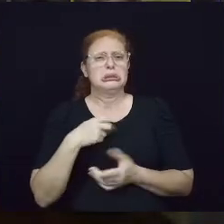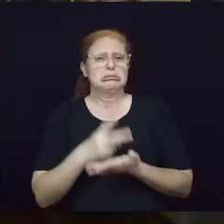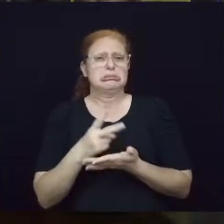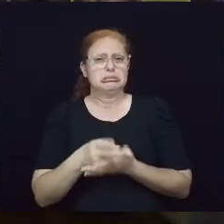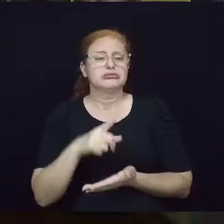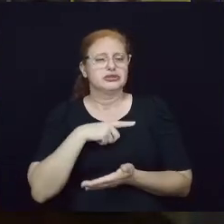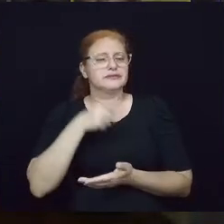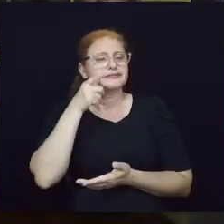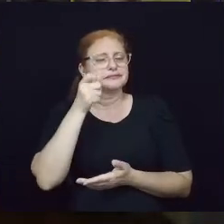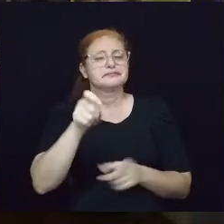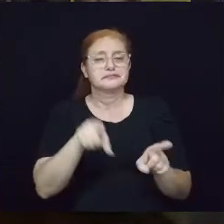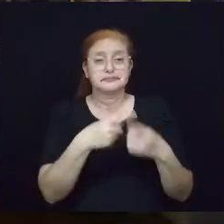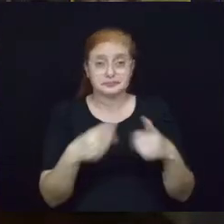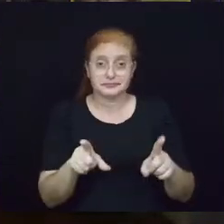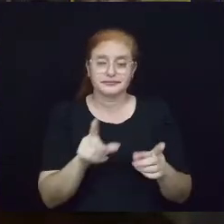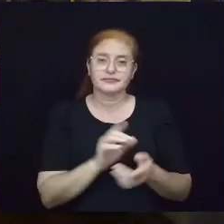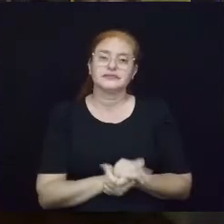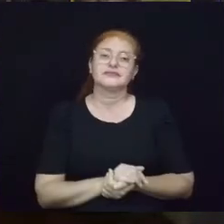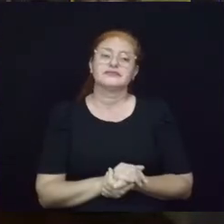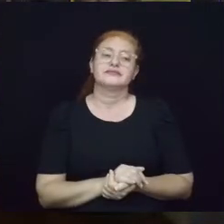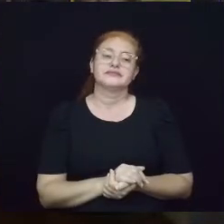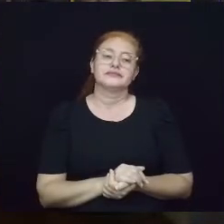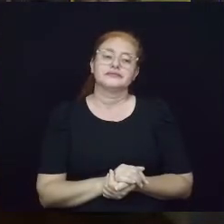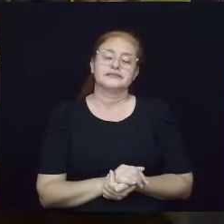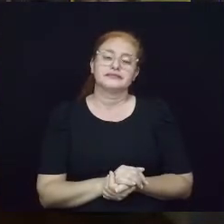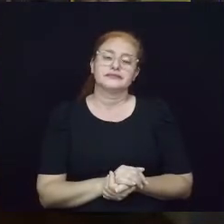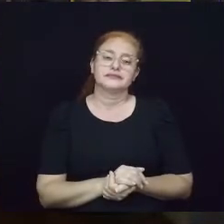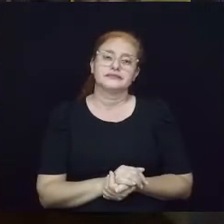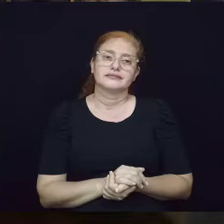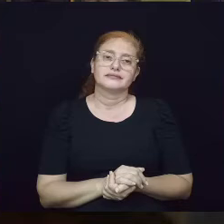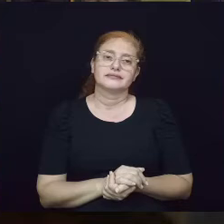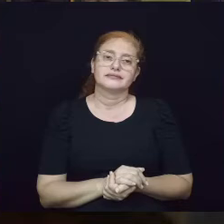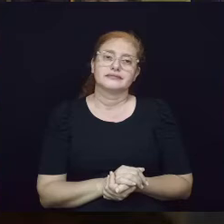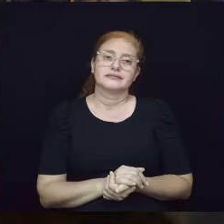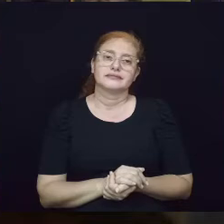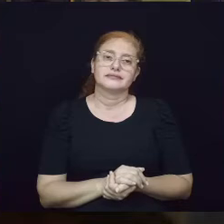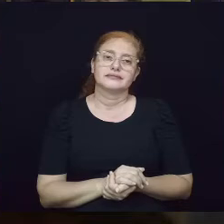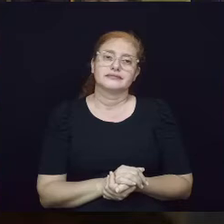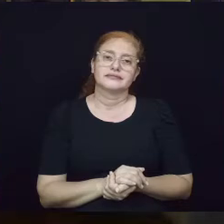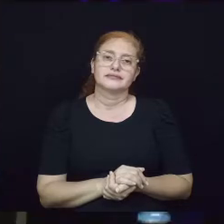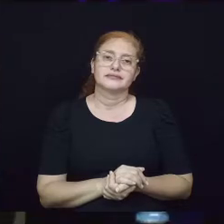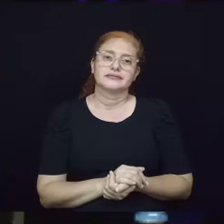com música, por música, né? E